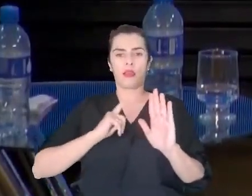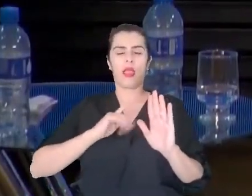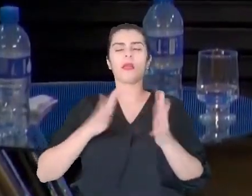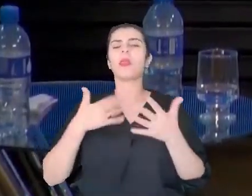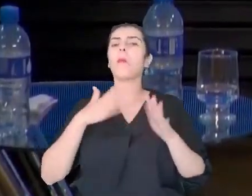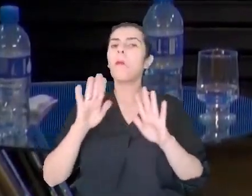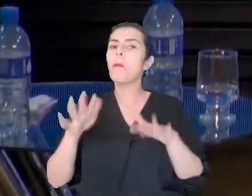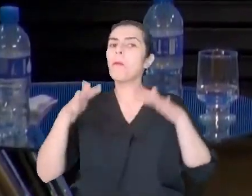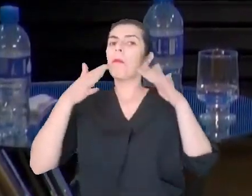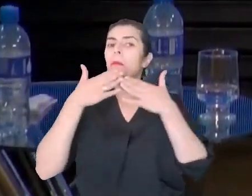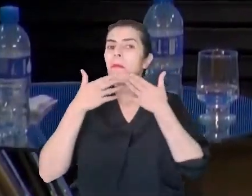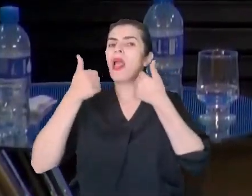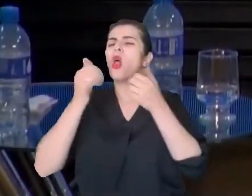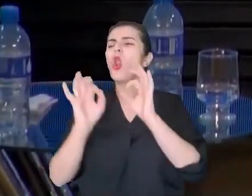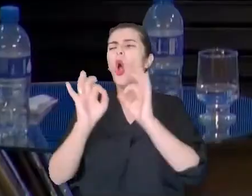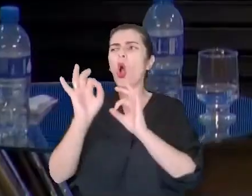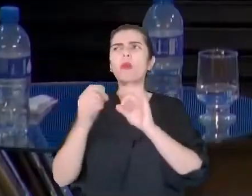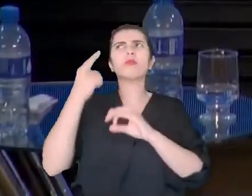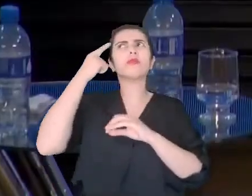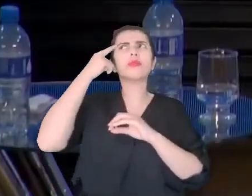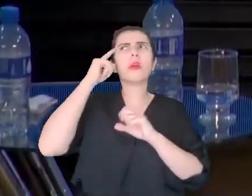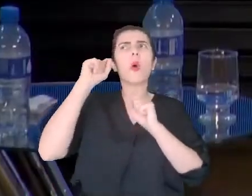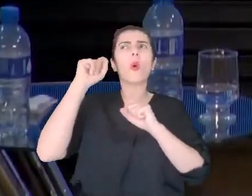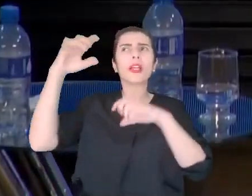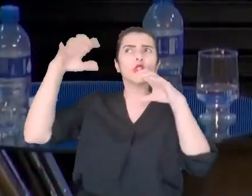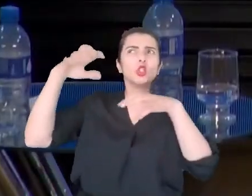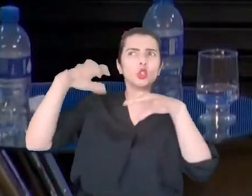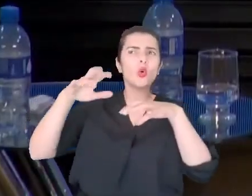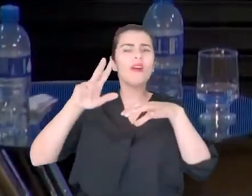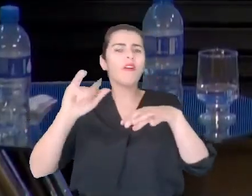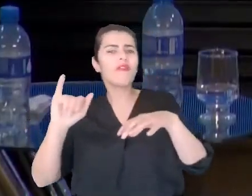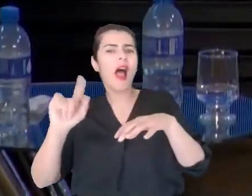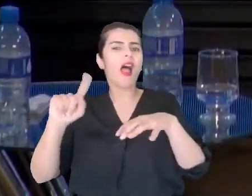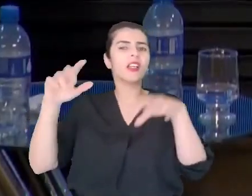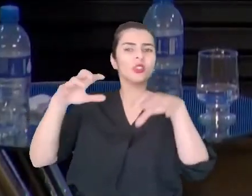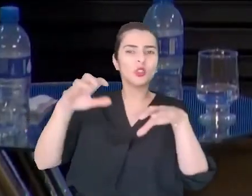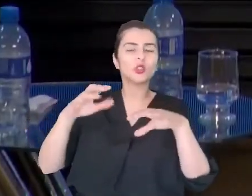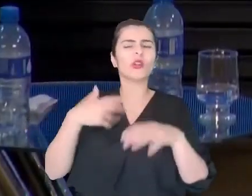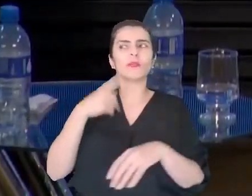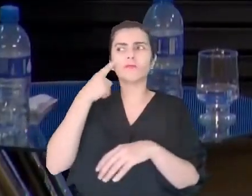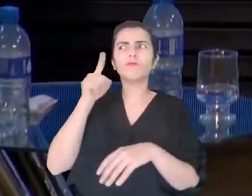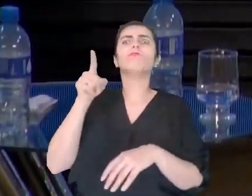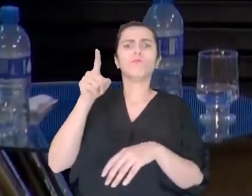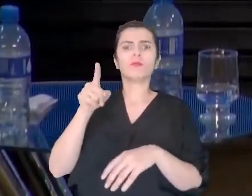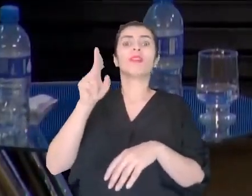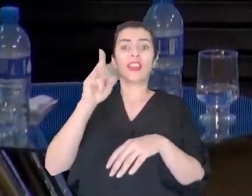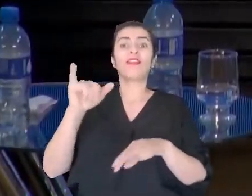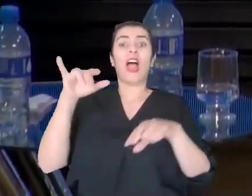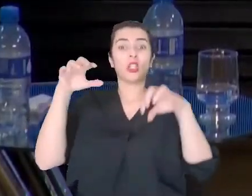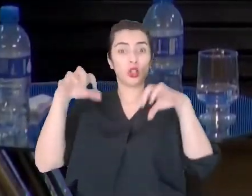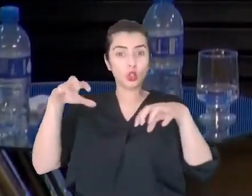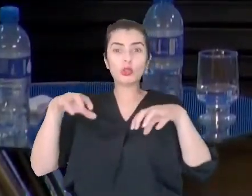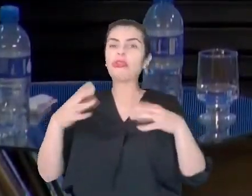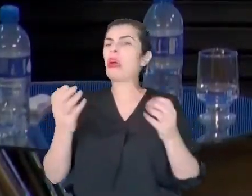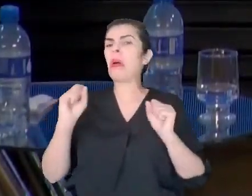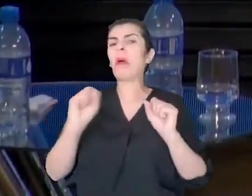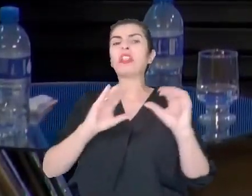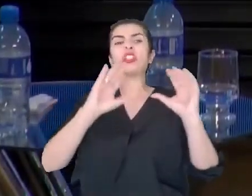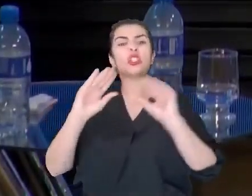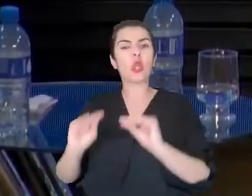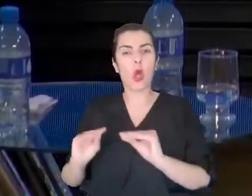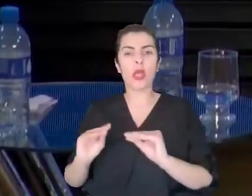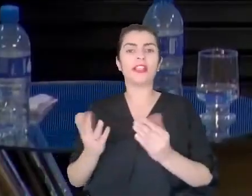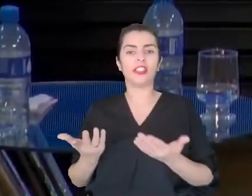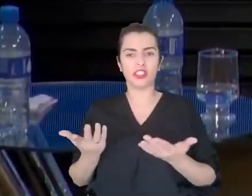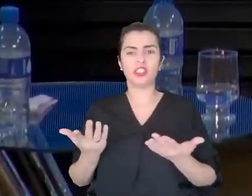de previsão meteorológica. Então, toda vez que a gente tem uma previsão de chuva, seja à noite, né, então, assim,